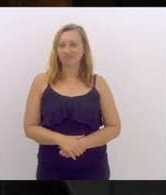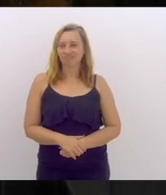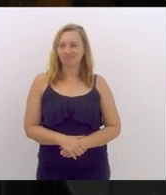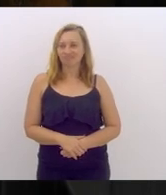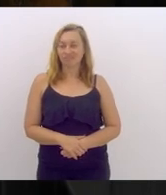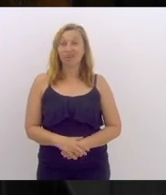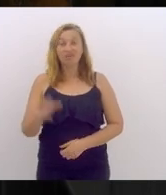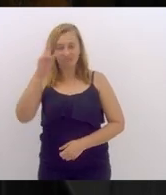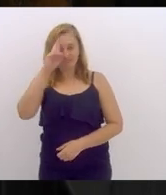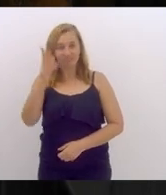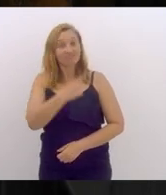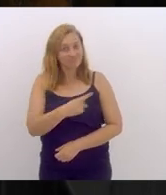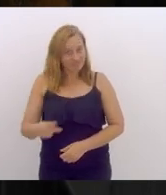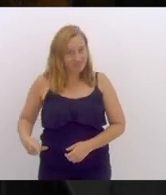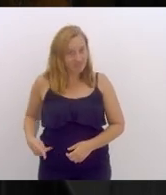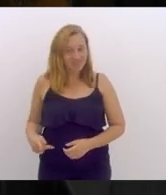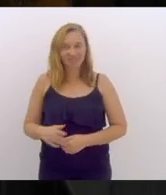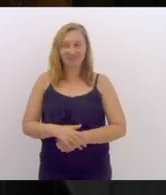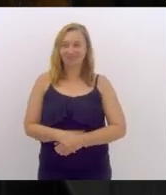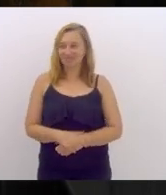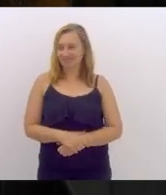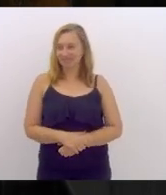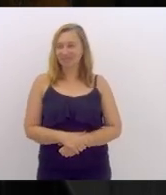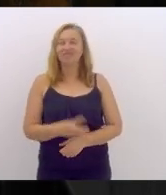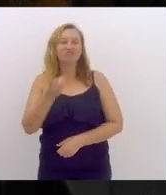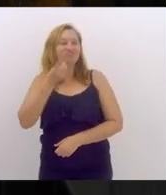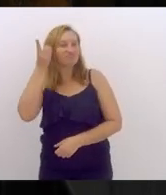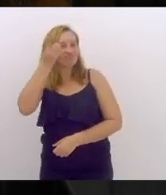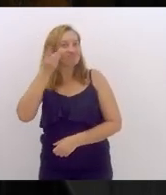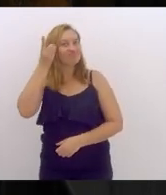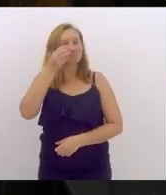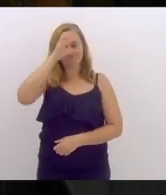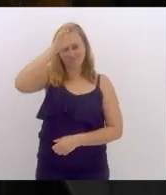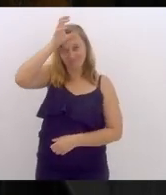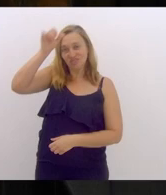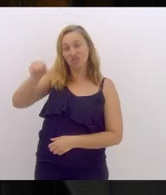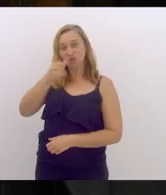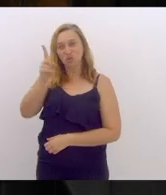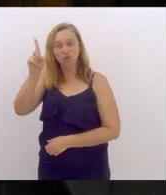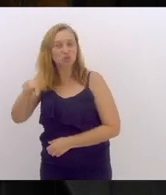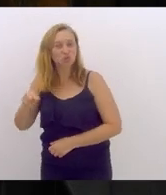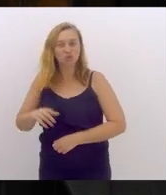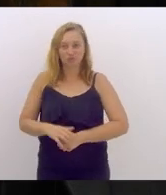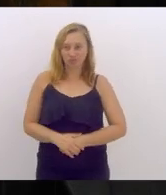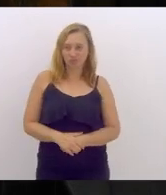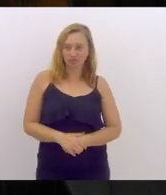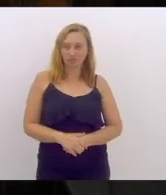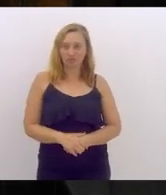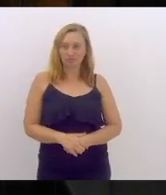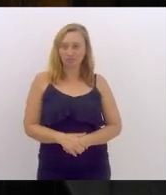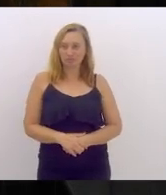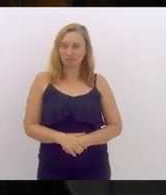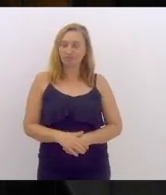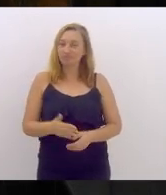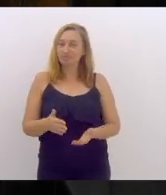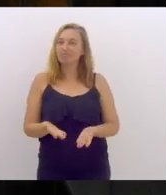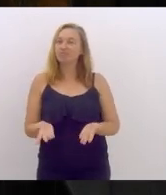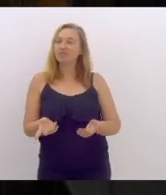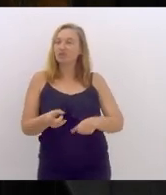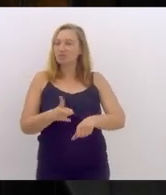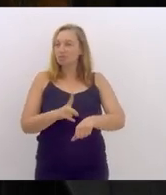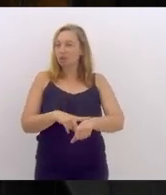senhora Presidente deputada tia Ju presidindo o expediente